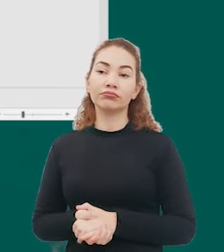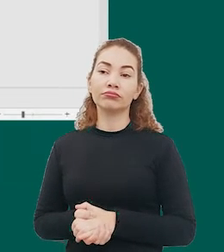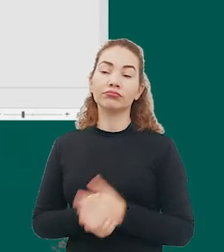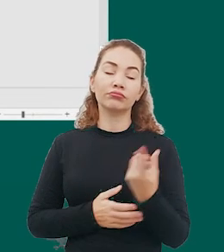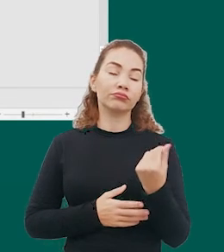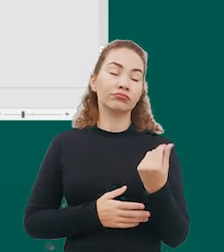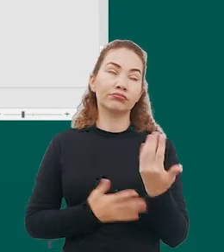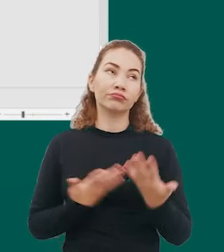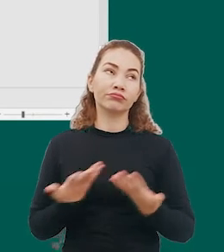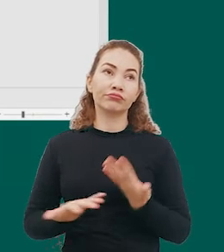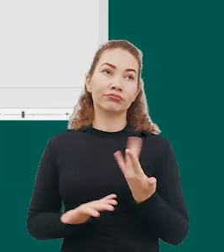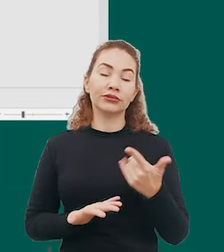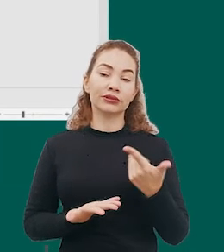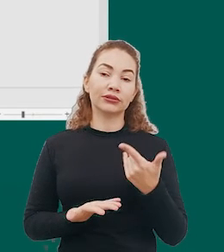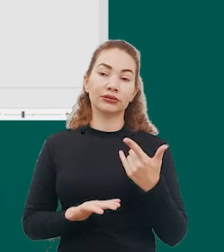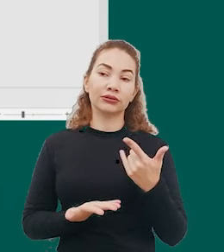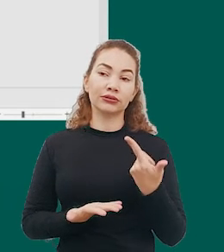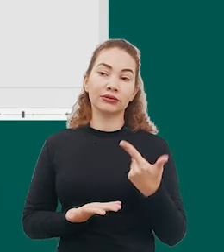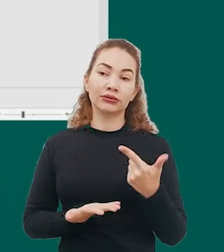Rendimentos não